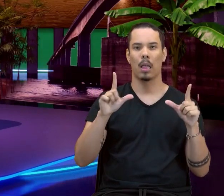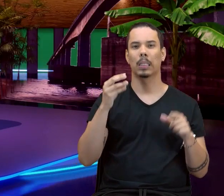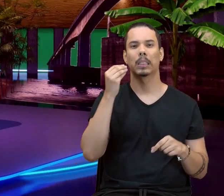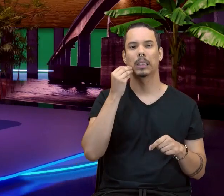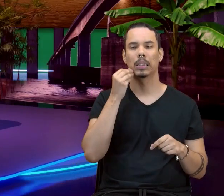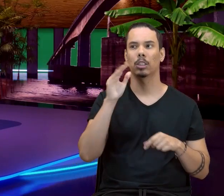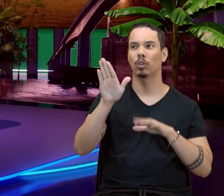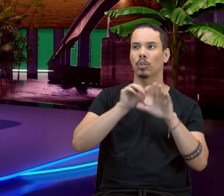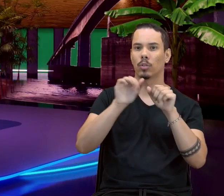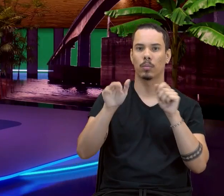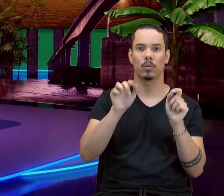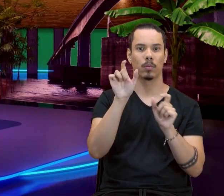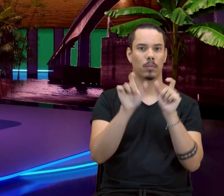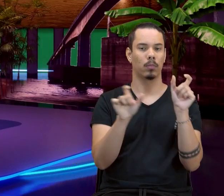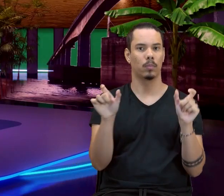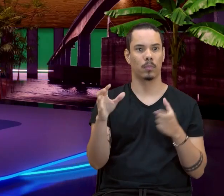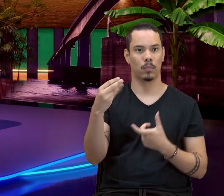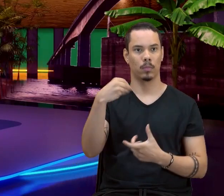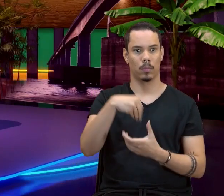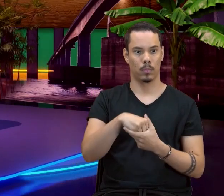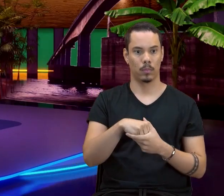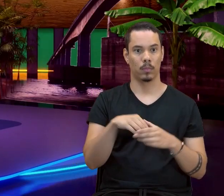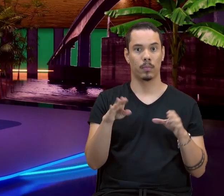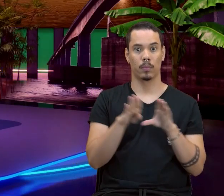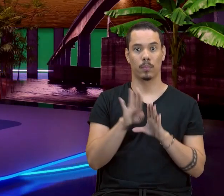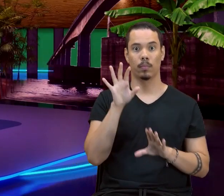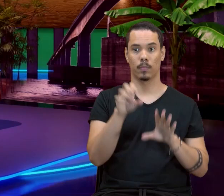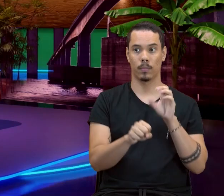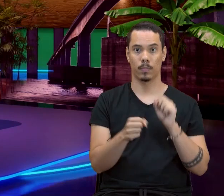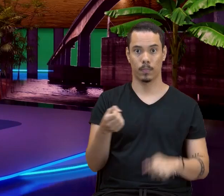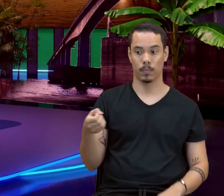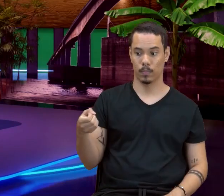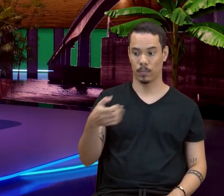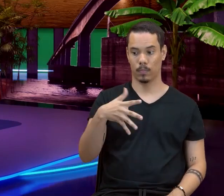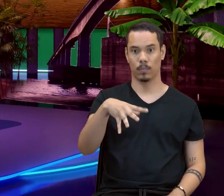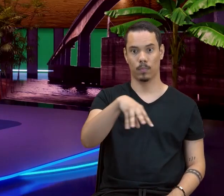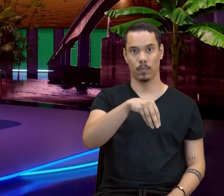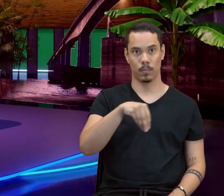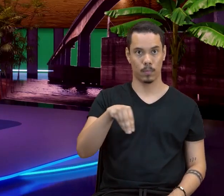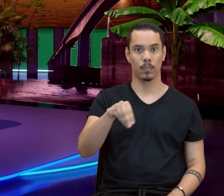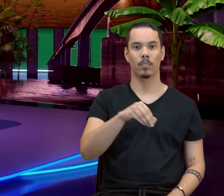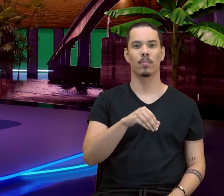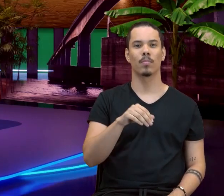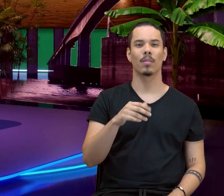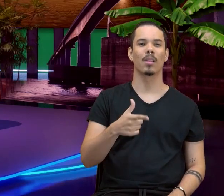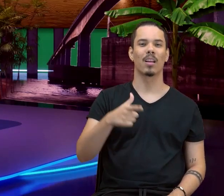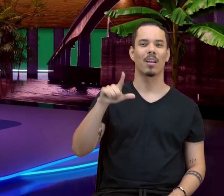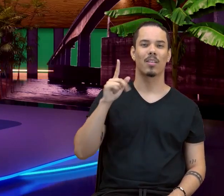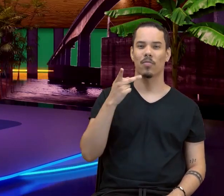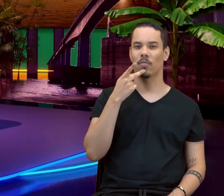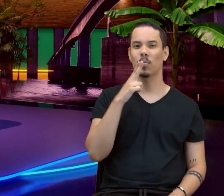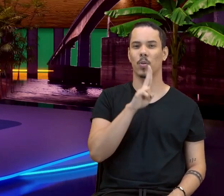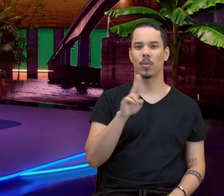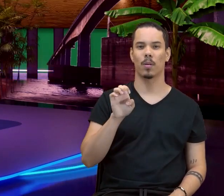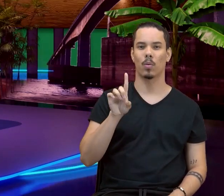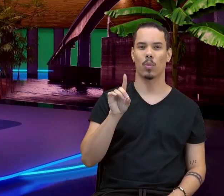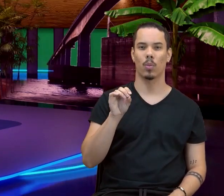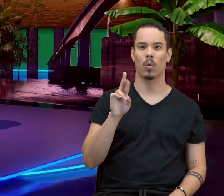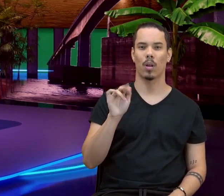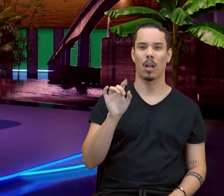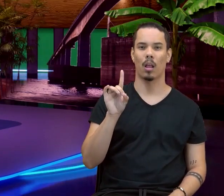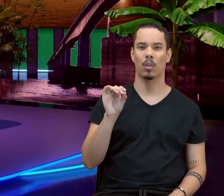galera em buscar novos territórios. Era até conhecido como Eldorado, aqui nessa região rica, cheia